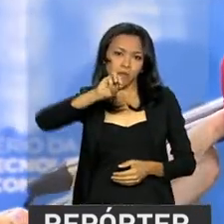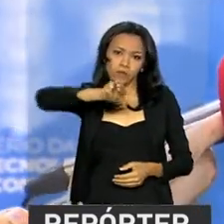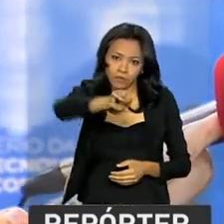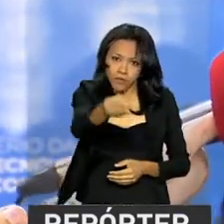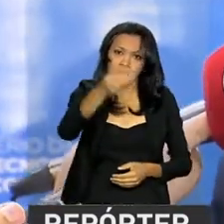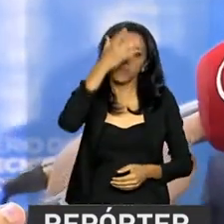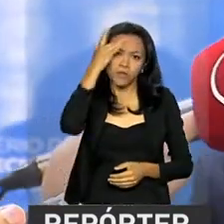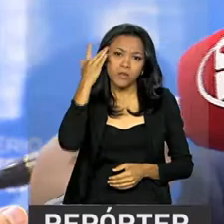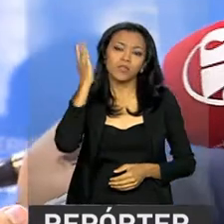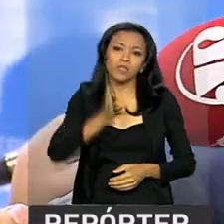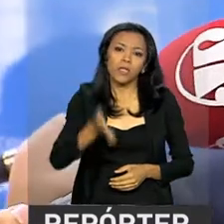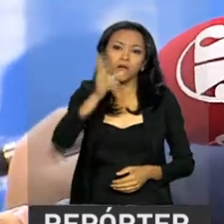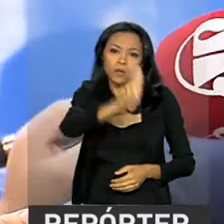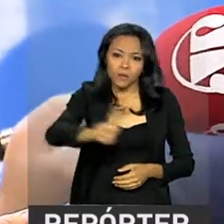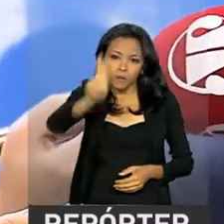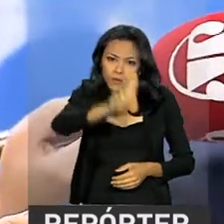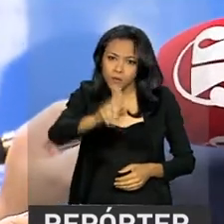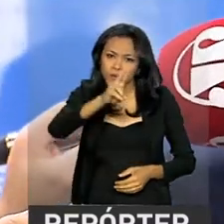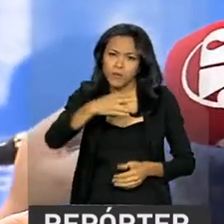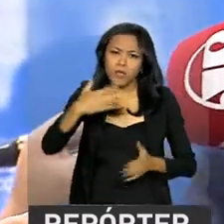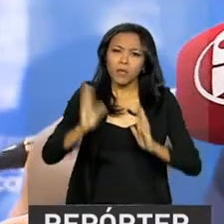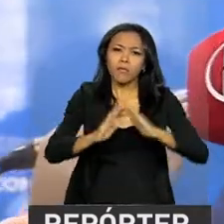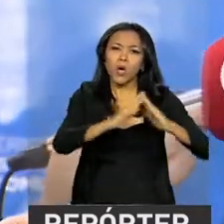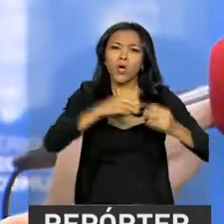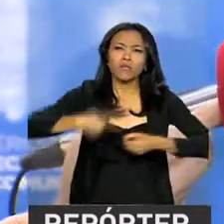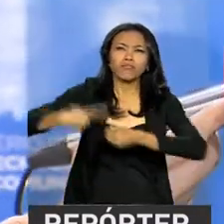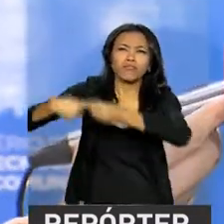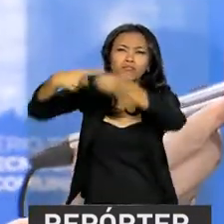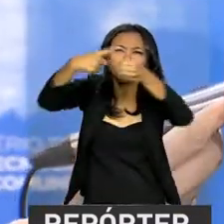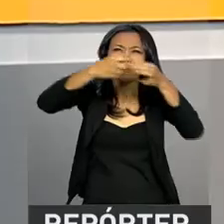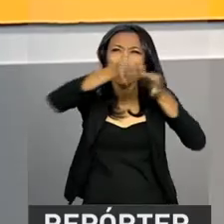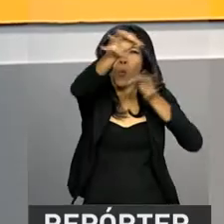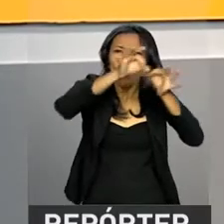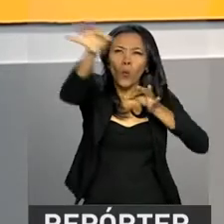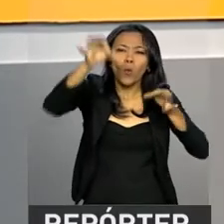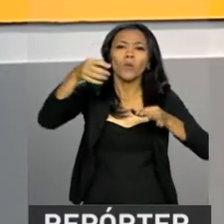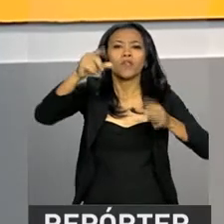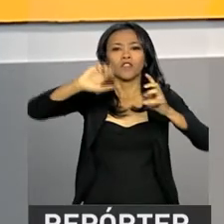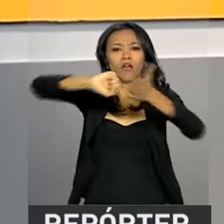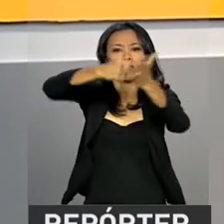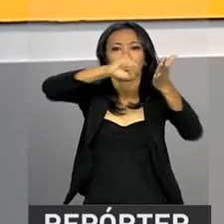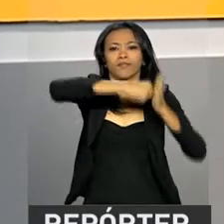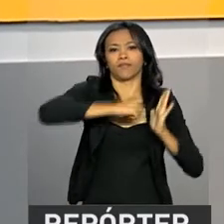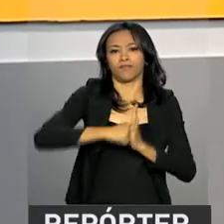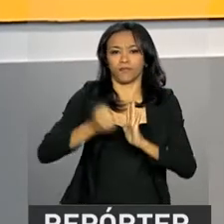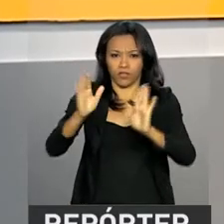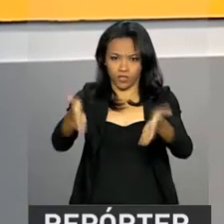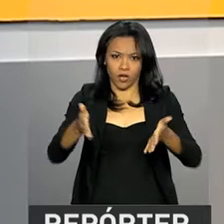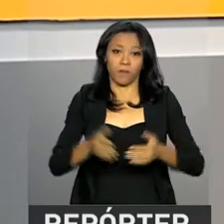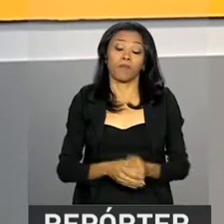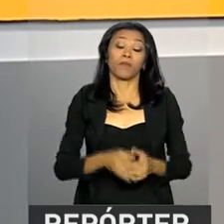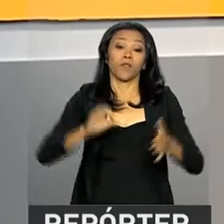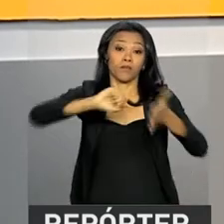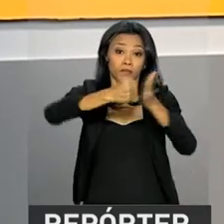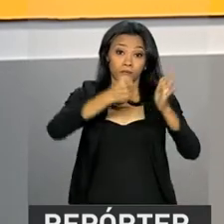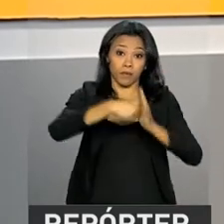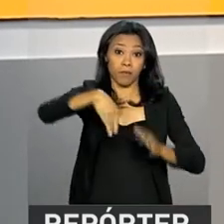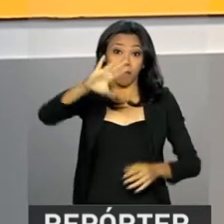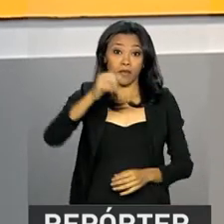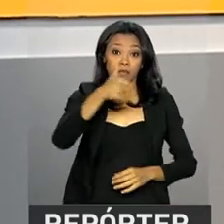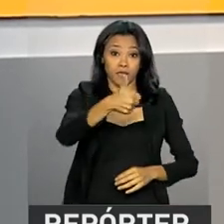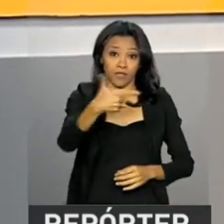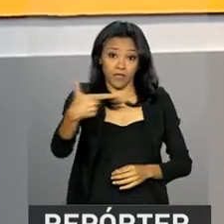que moram nessas regiões atendidas pelo desligamento do sinal analógico já foi desligado em mais de